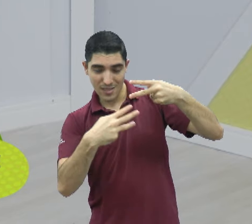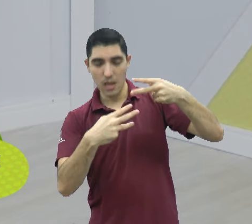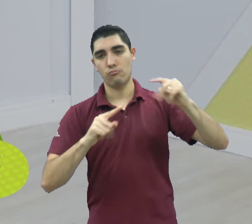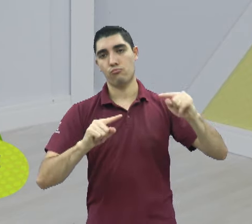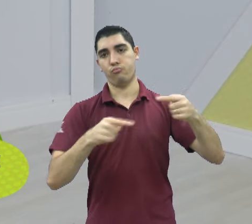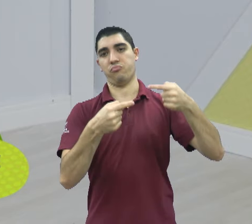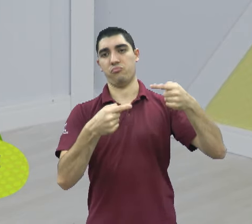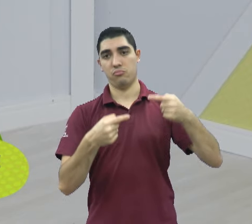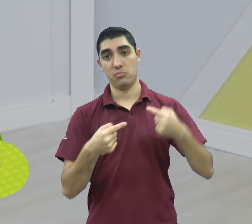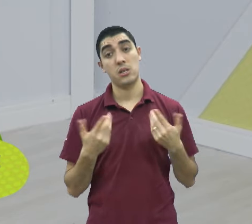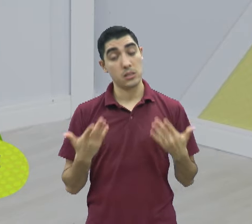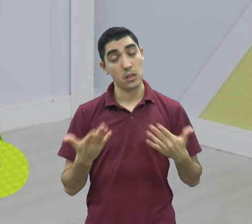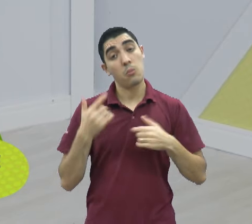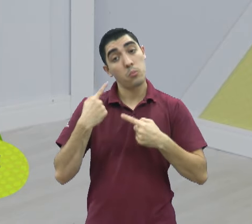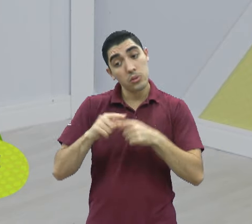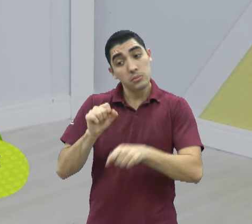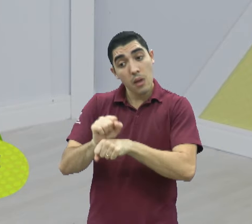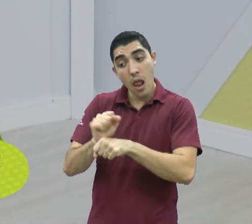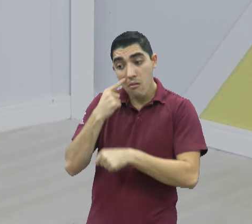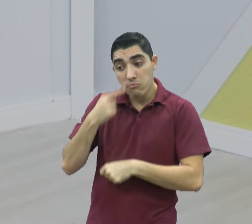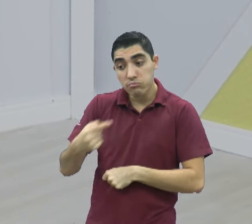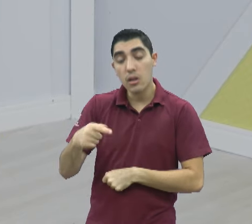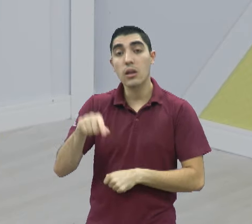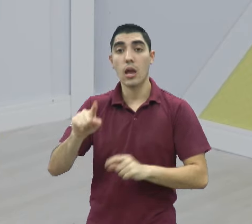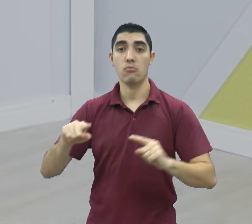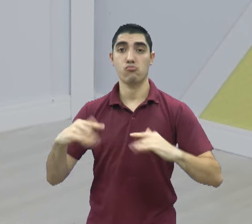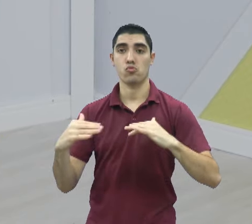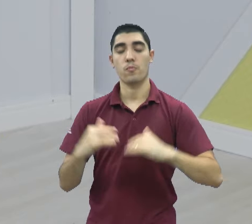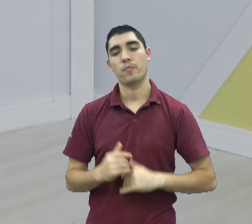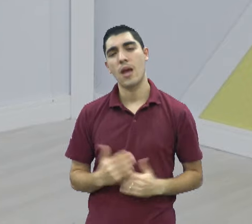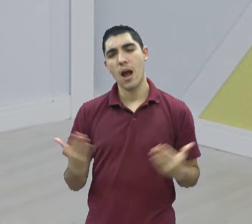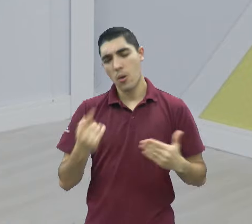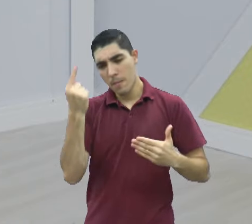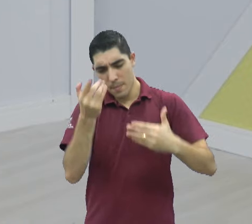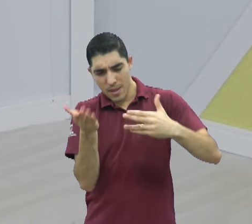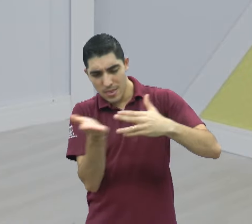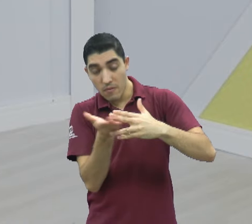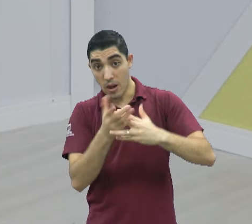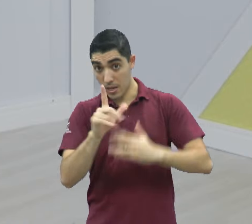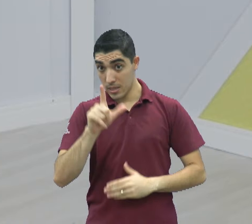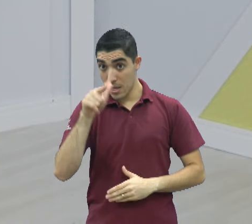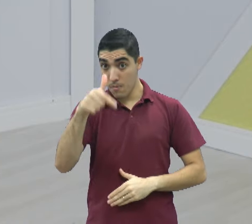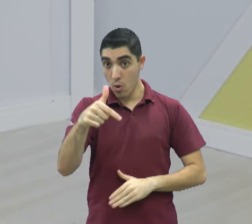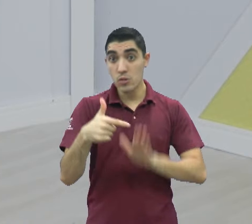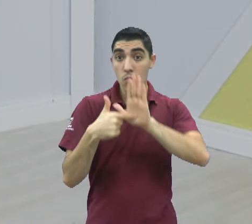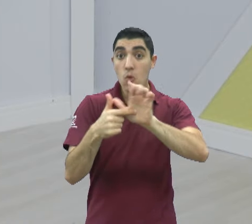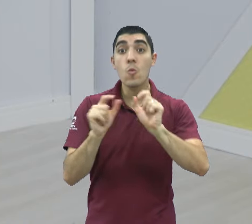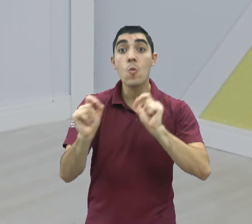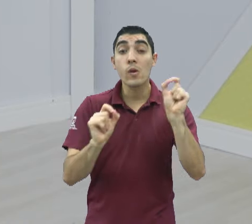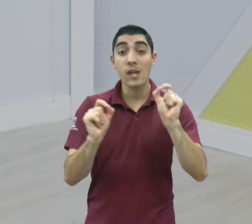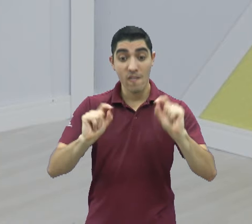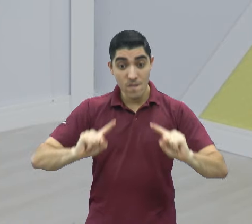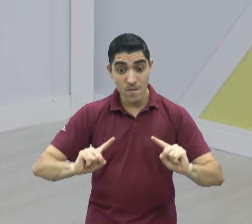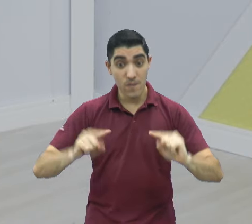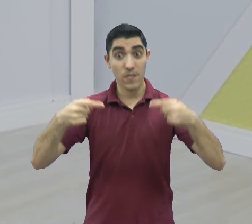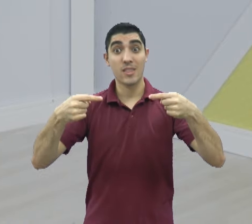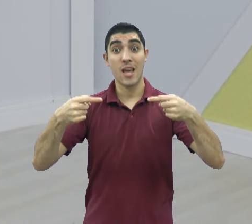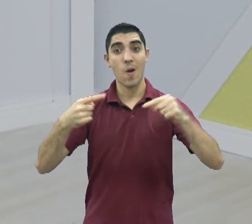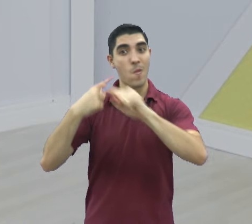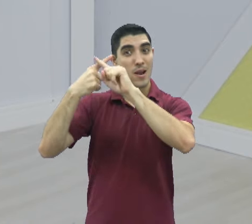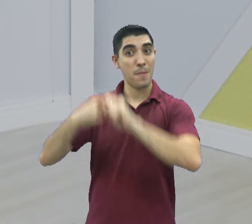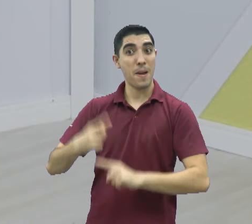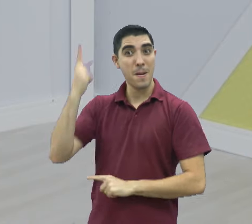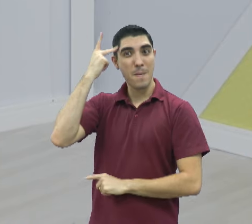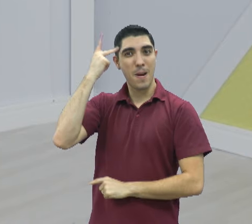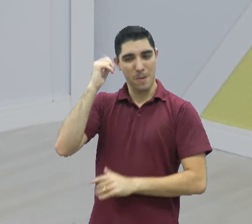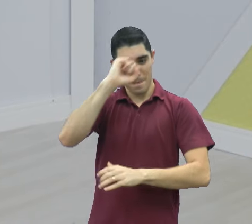vai depender dos resultados, tá certo? A gente vai para o primeiro intervalo do dia. Na volta, tudo sobre a grande final do Campeonato Paulista de